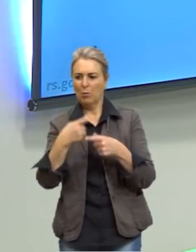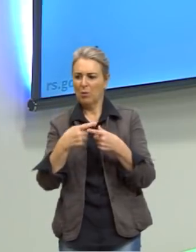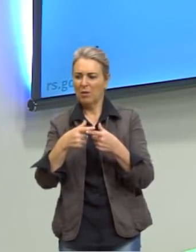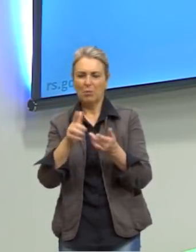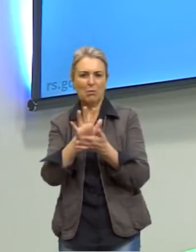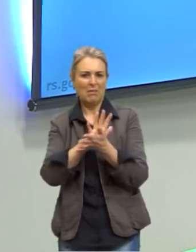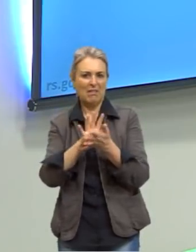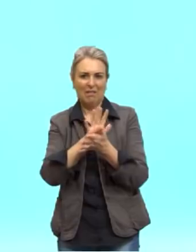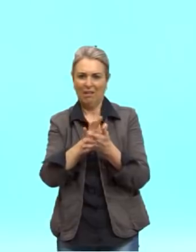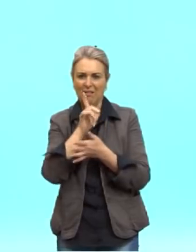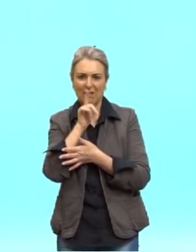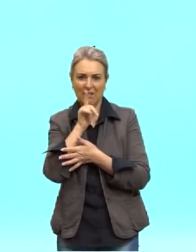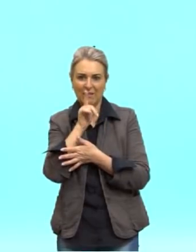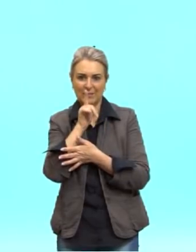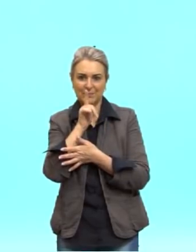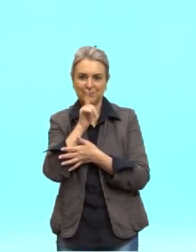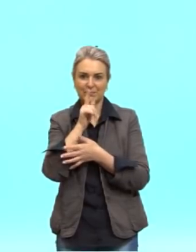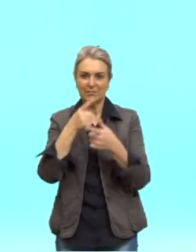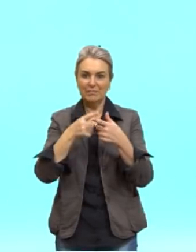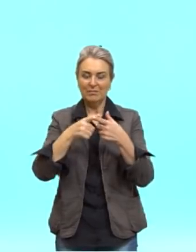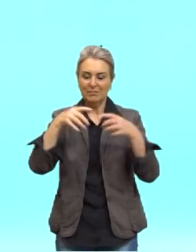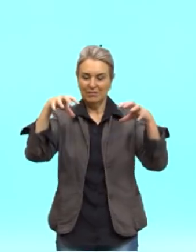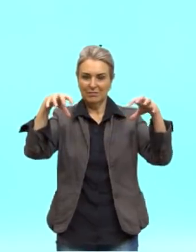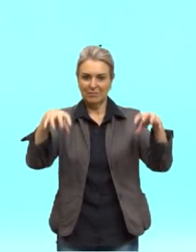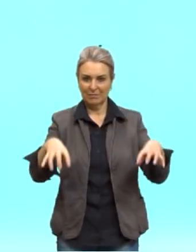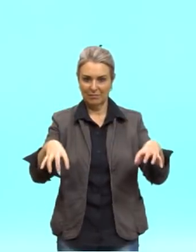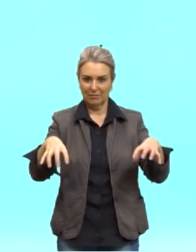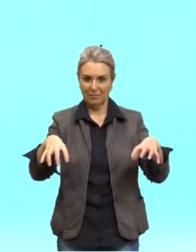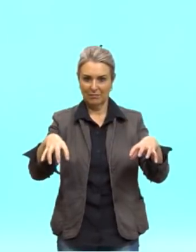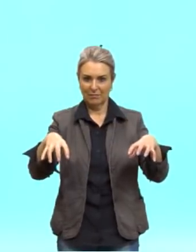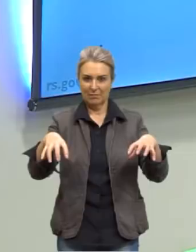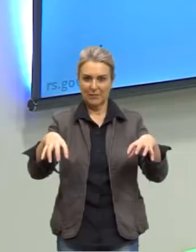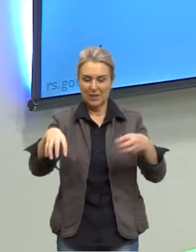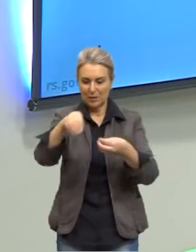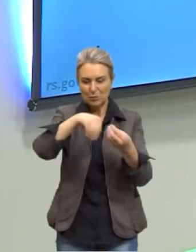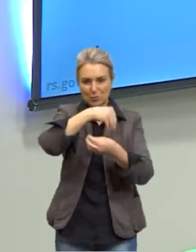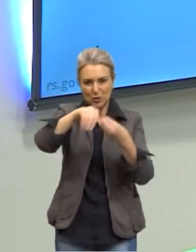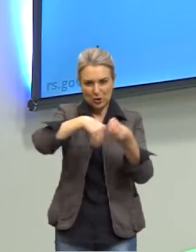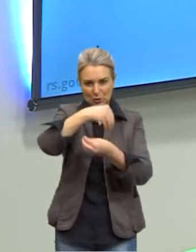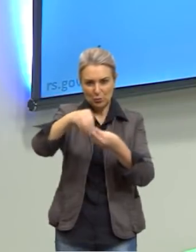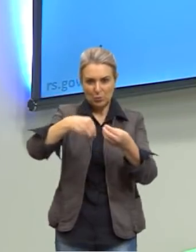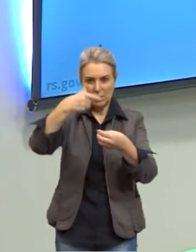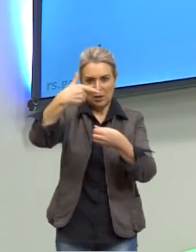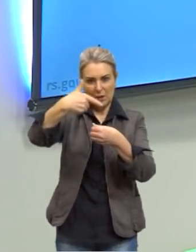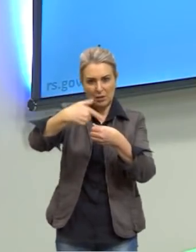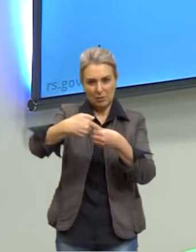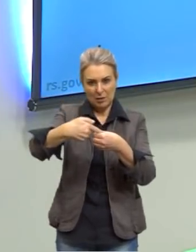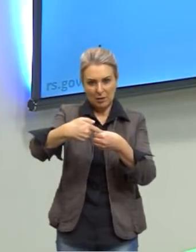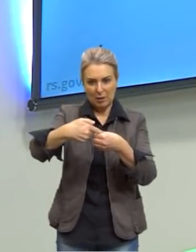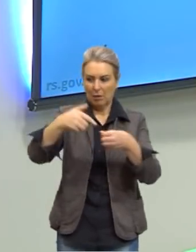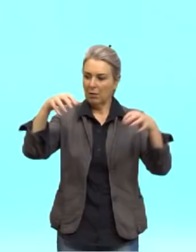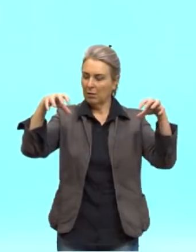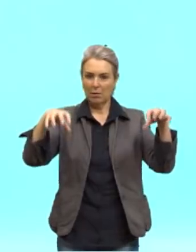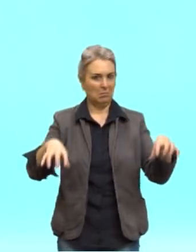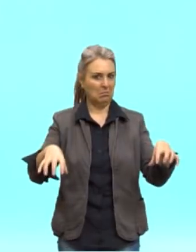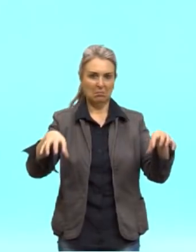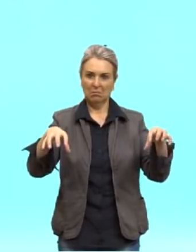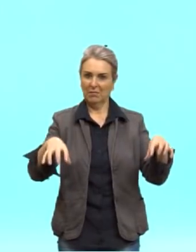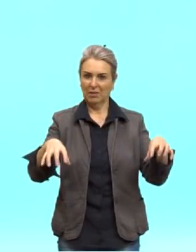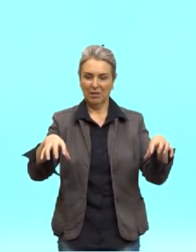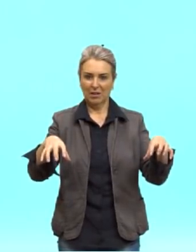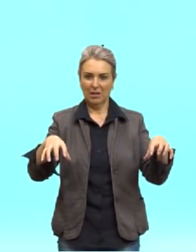água que é polagri e é solúvel na gasolina que é apolar eu chamo ele de